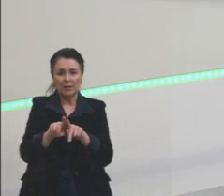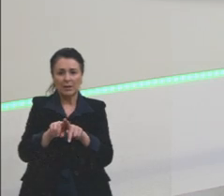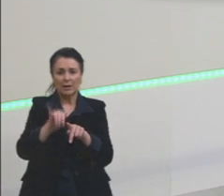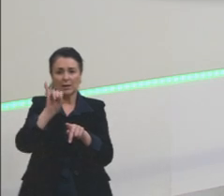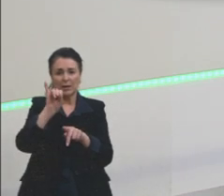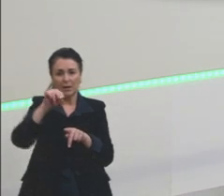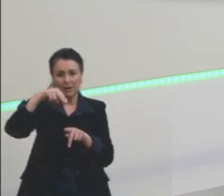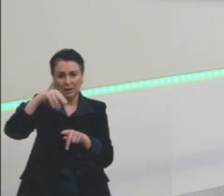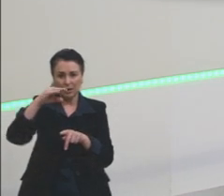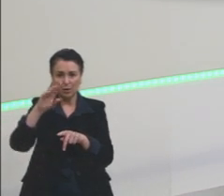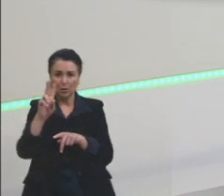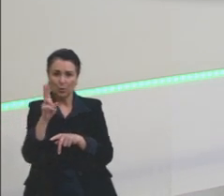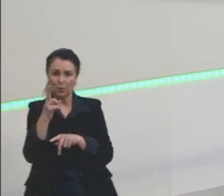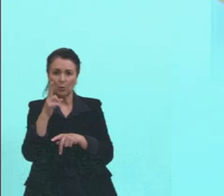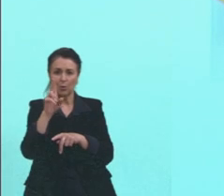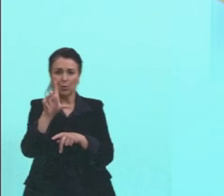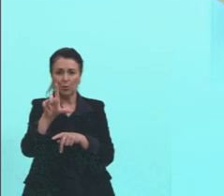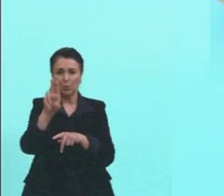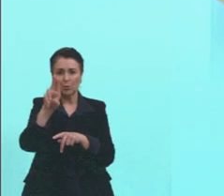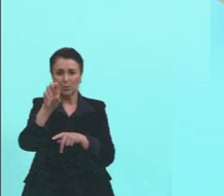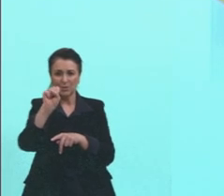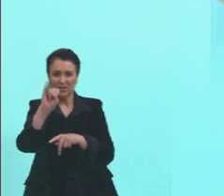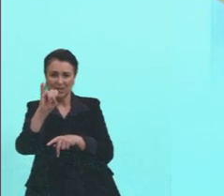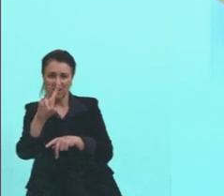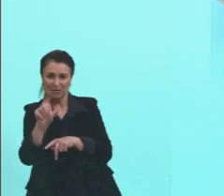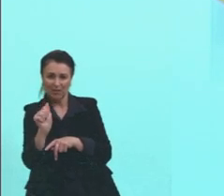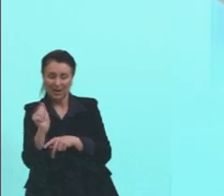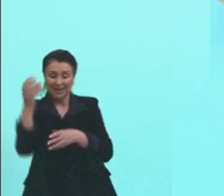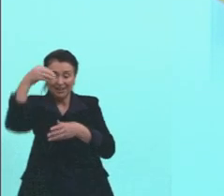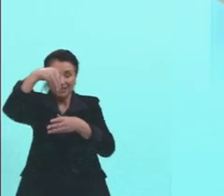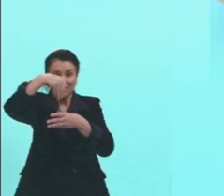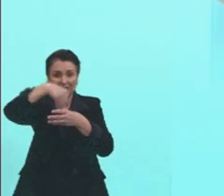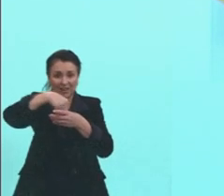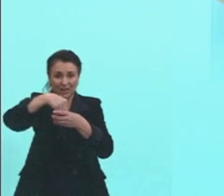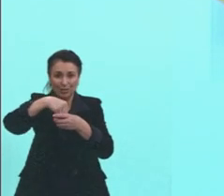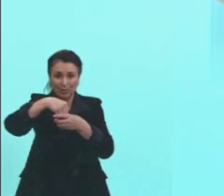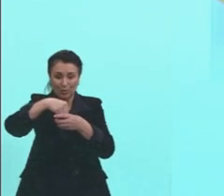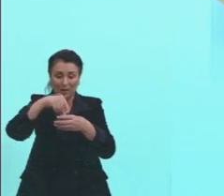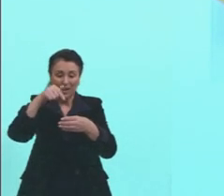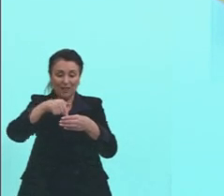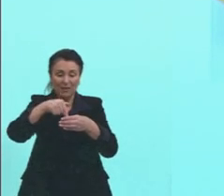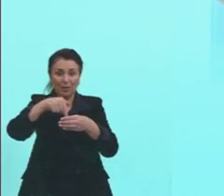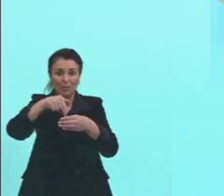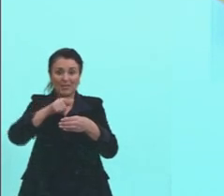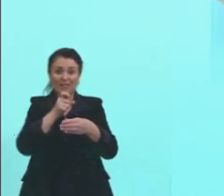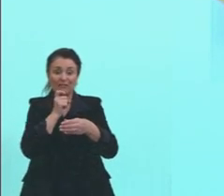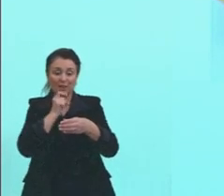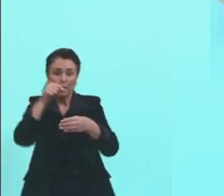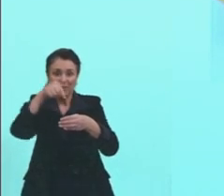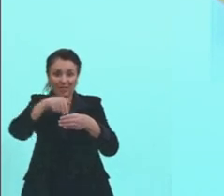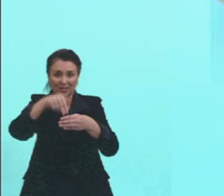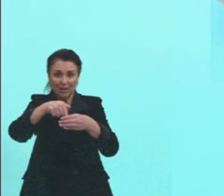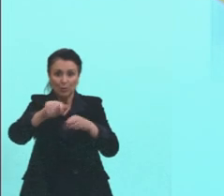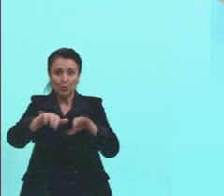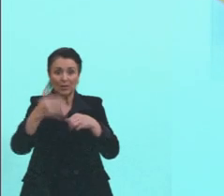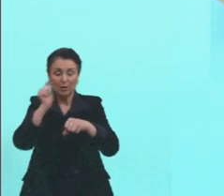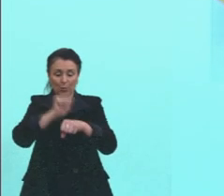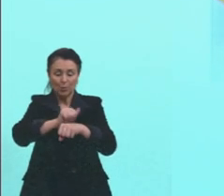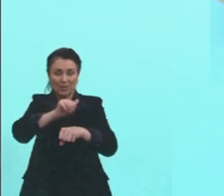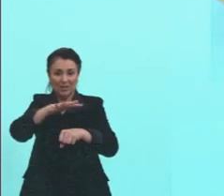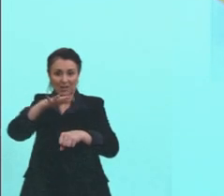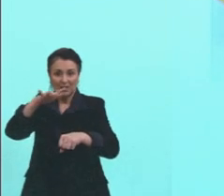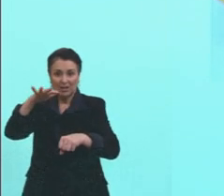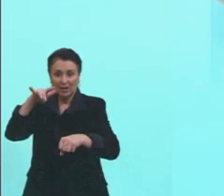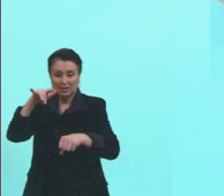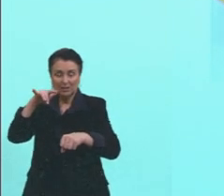inclusiva ela vai ficar dentro de uma câmera né ela não vai ter força e ela vai resfriar lentamente tem uns cristais ó que formam